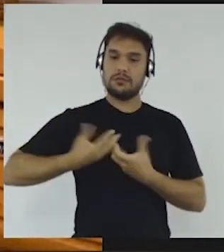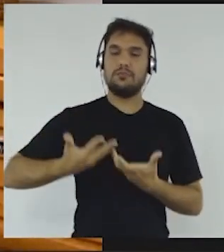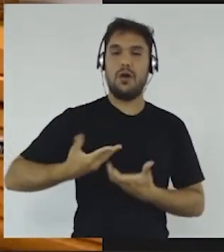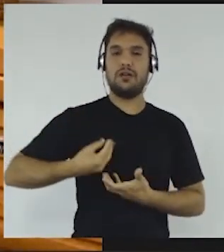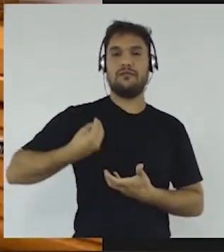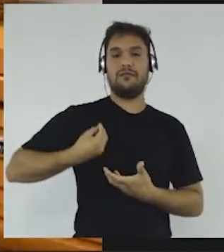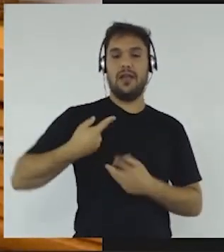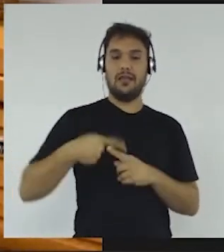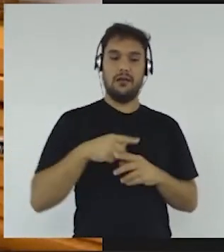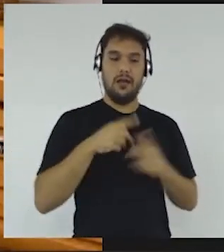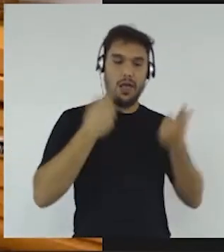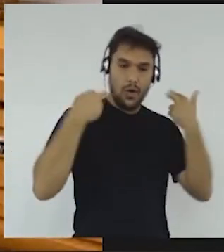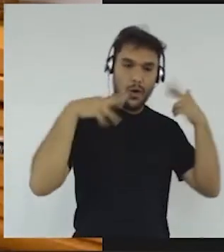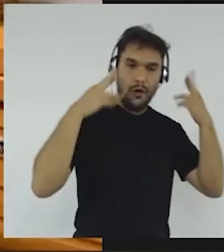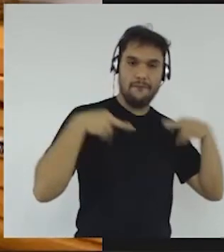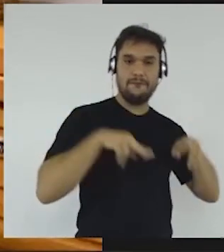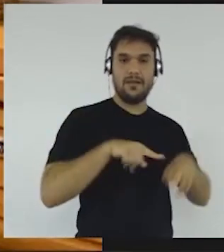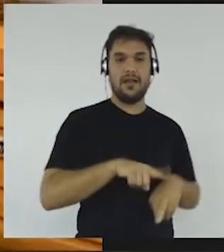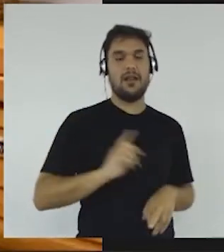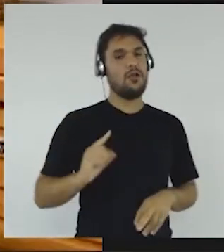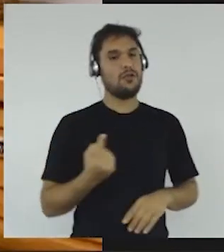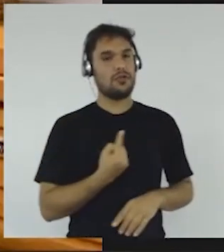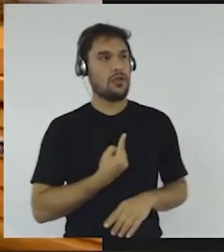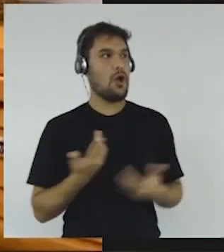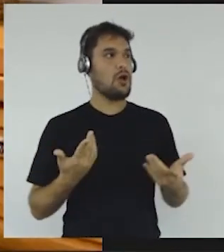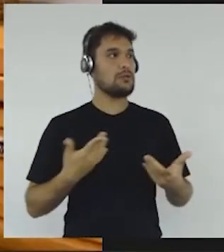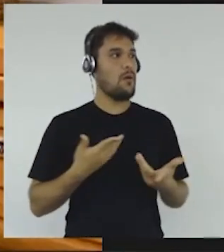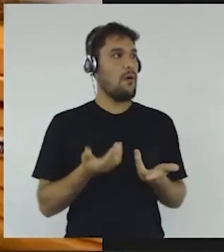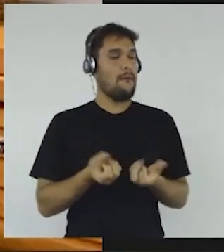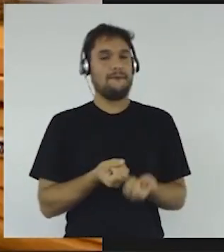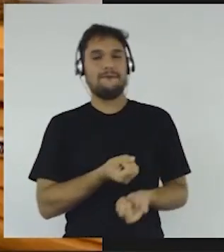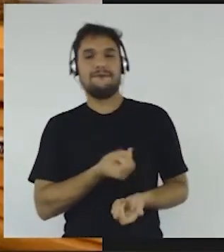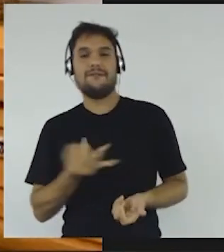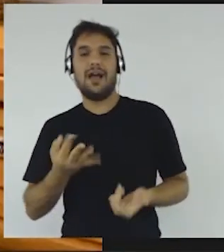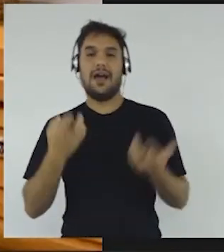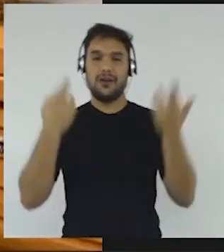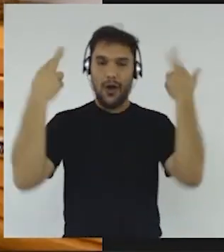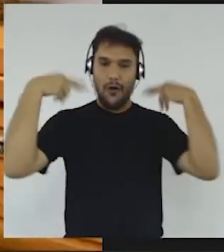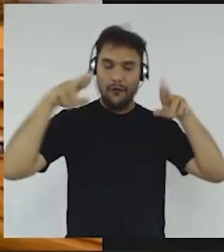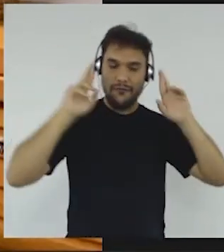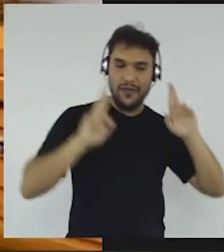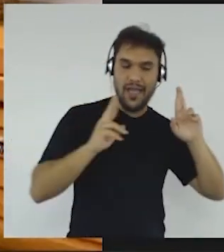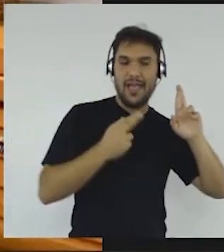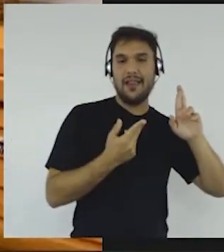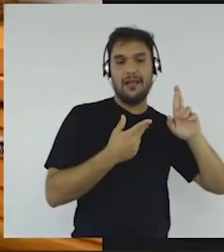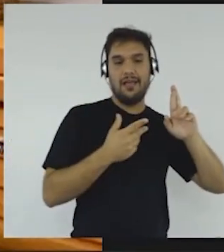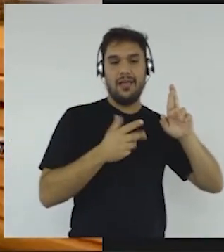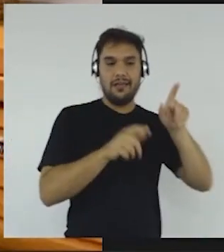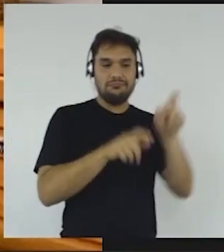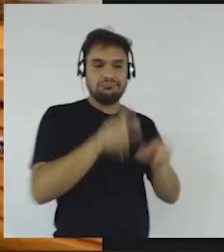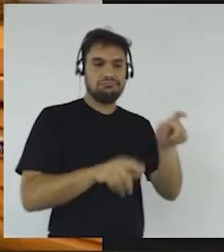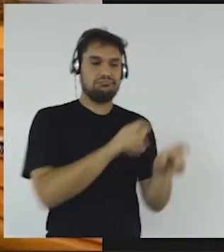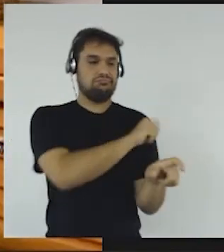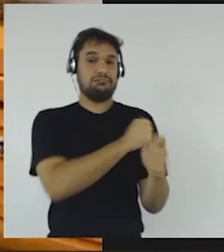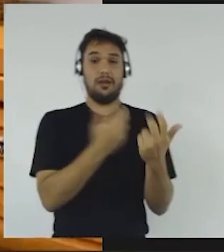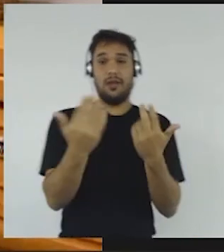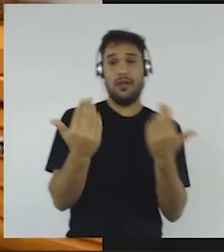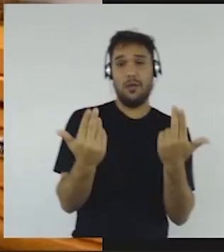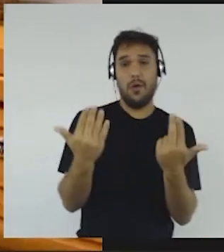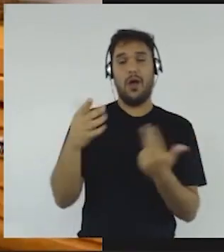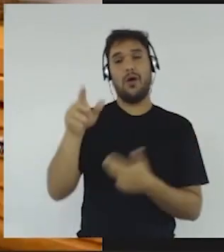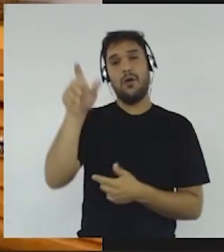suas ovelhas. Nós todos somos milhares de ovelhas criadas pelo nosso bom pastor, o